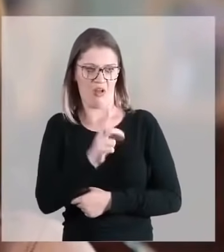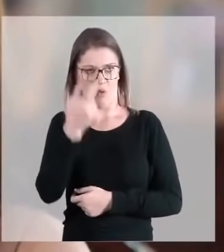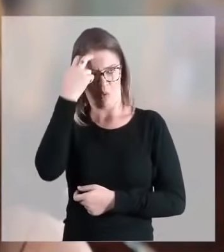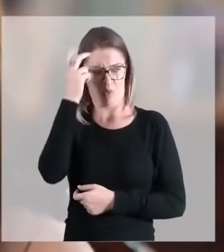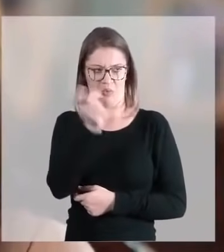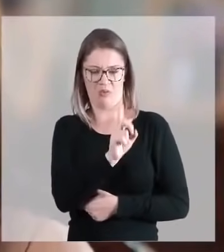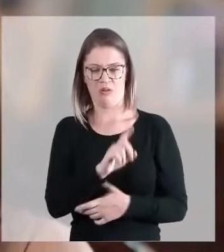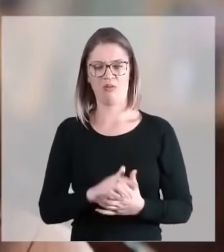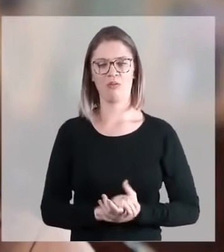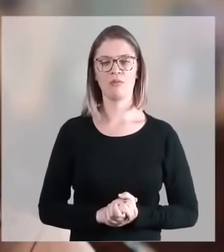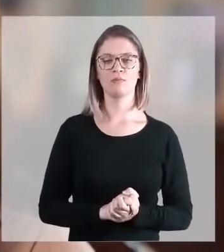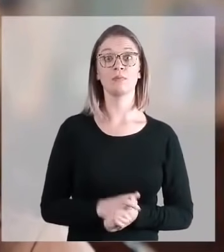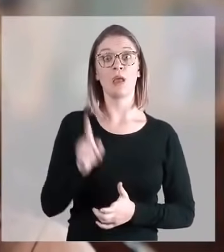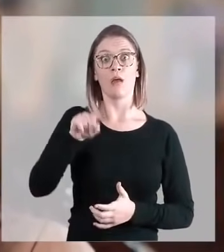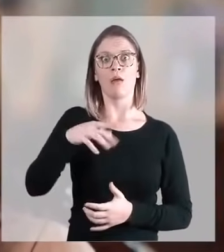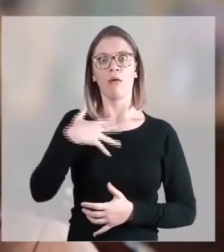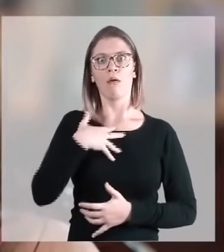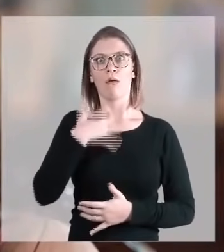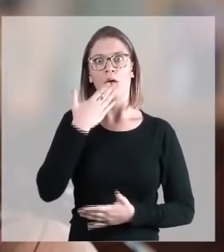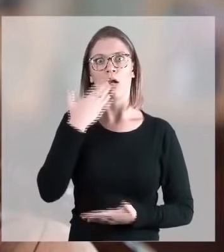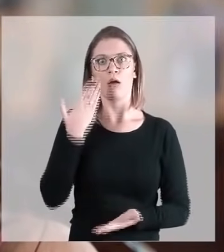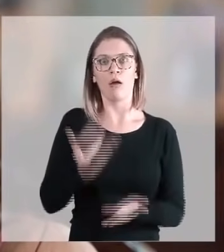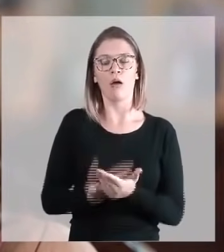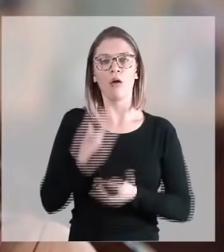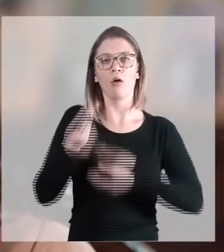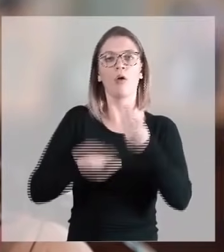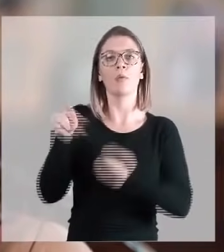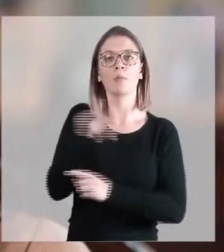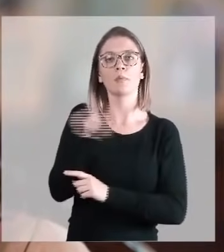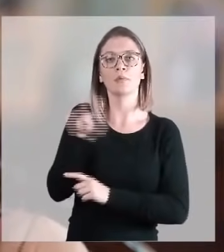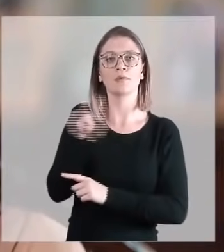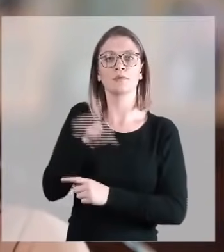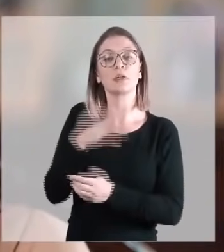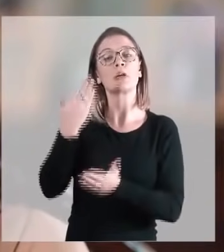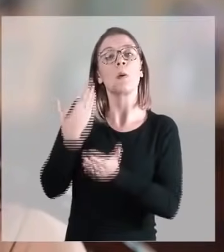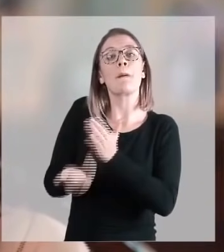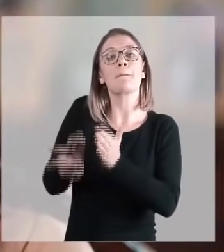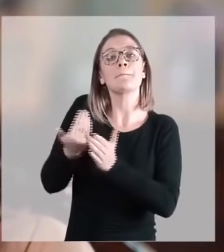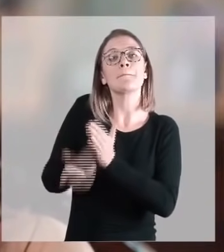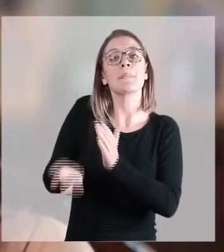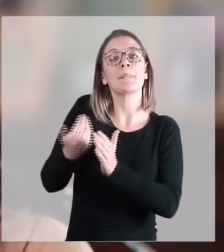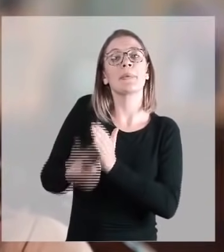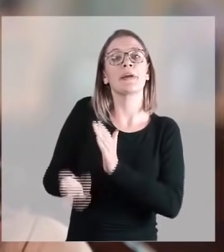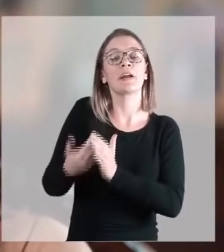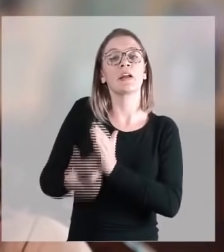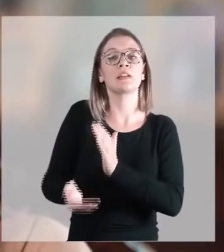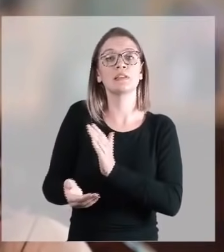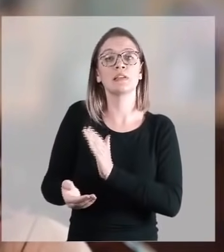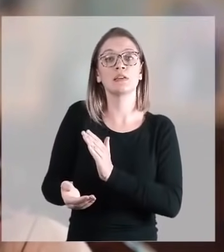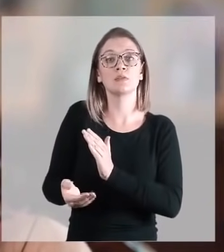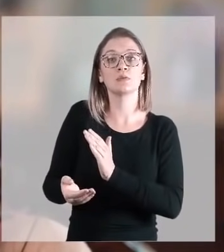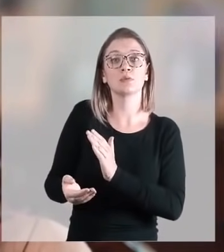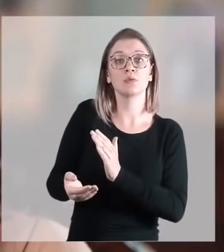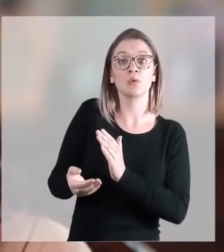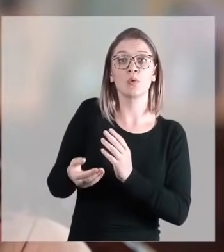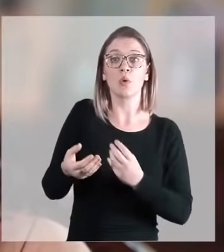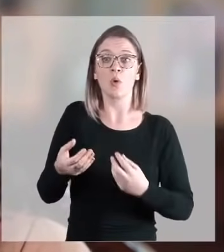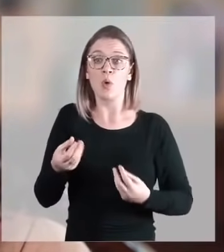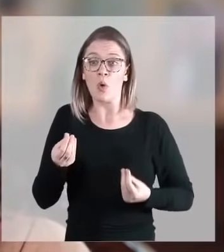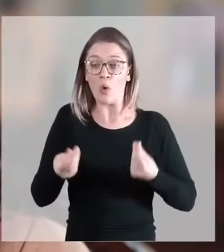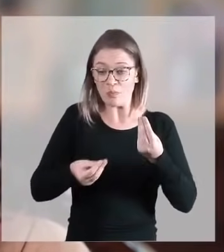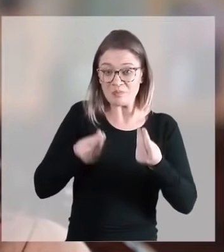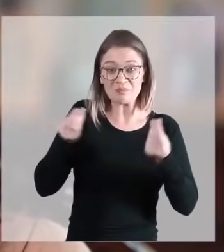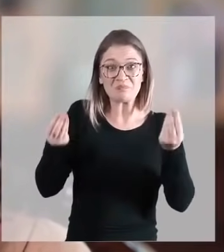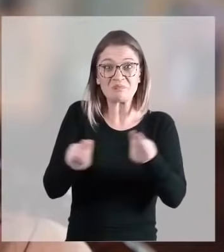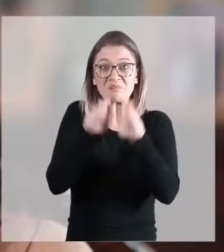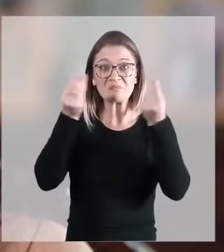perceber como os professores estão perdendo o senso das proporções na hora de interagir e de se relacionar com